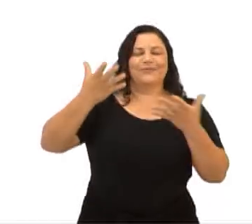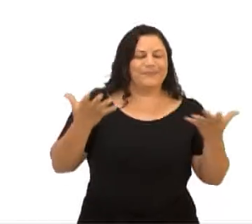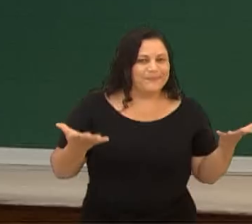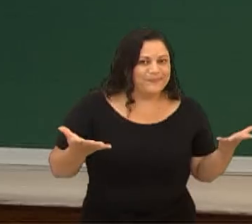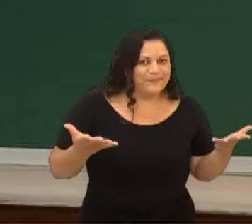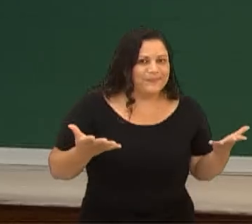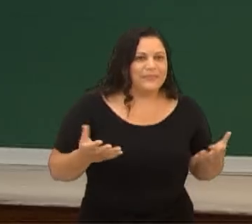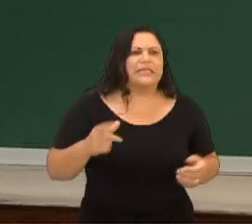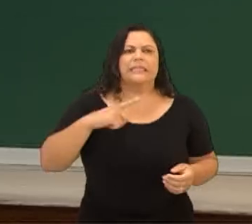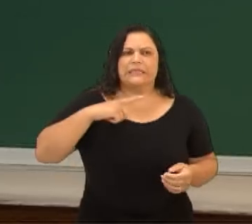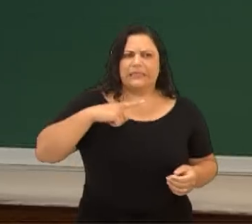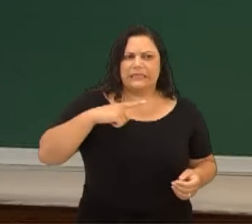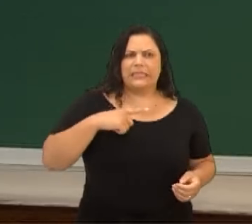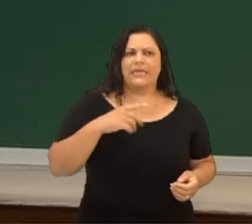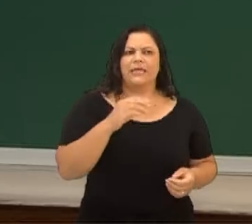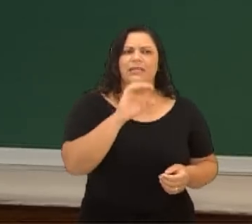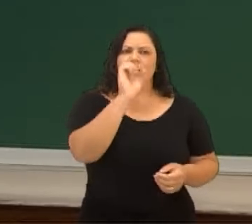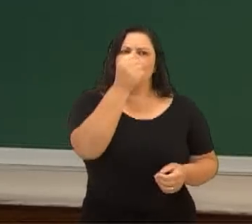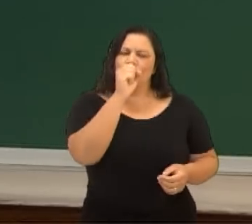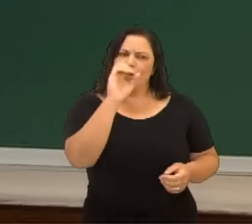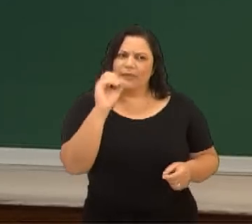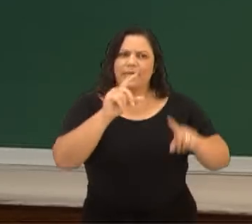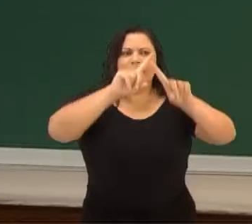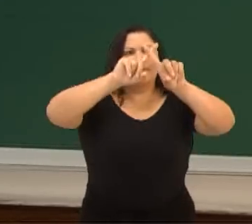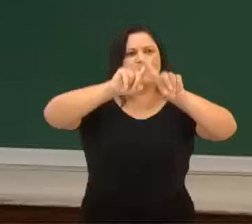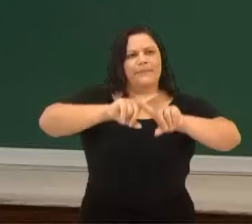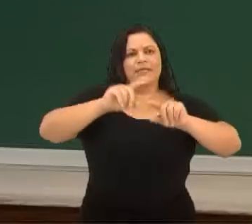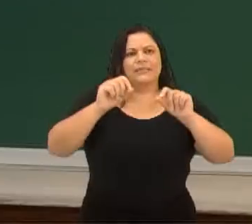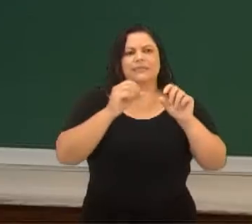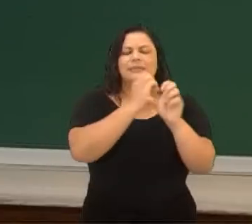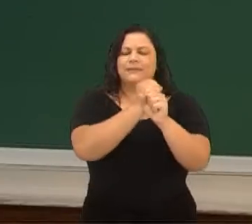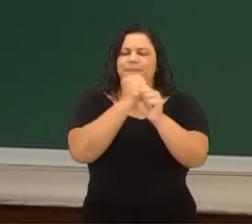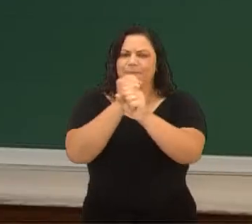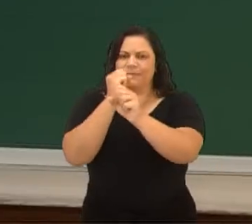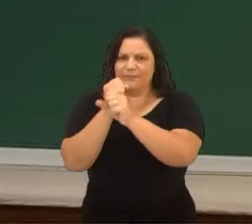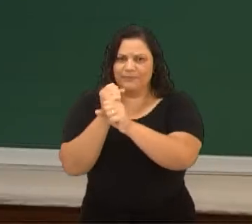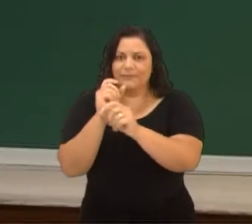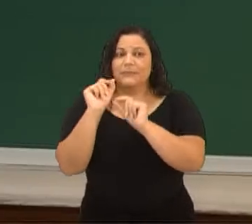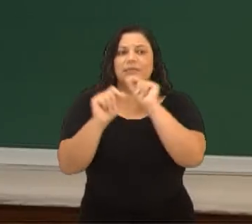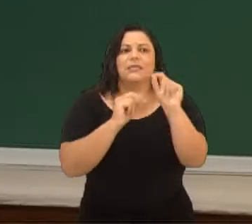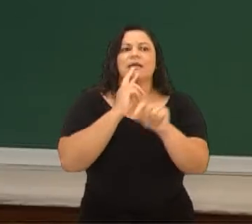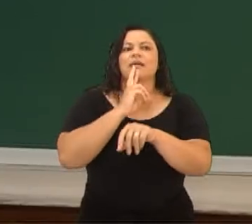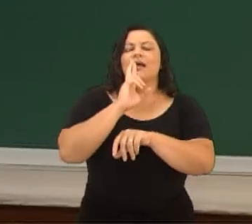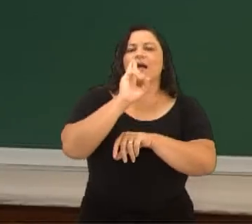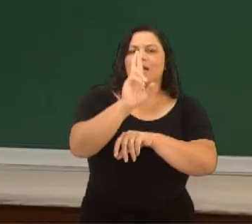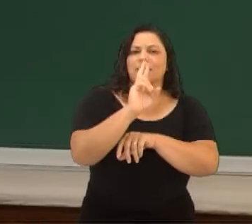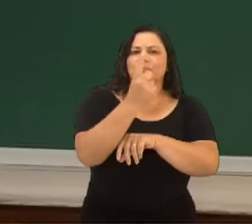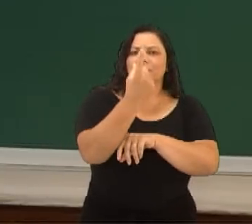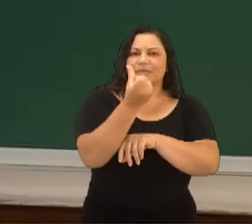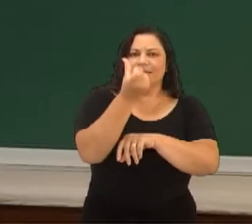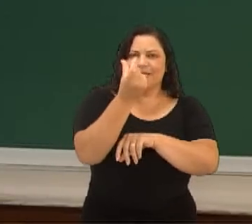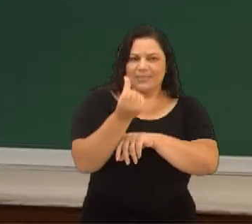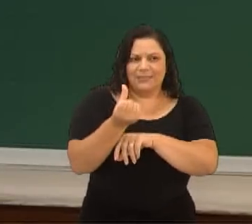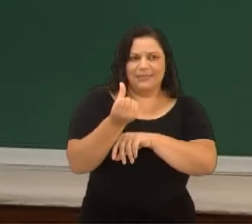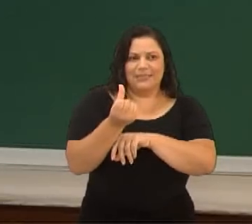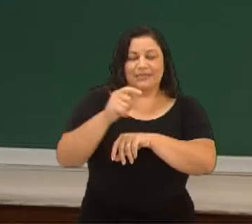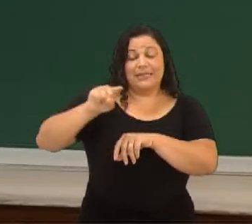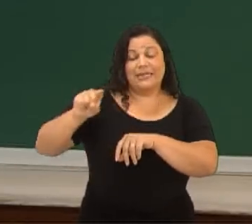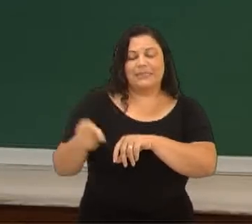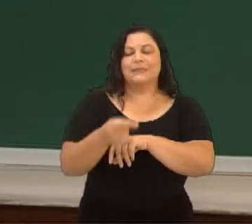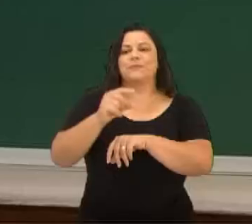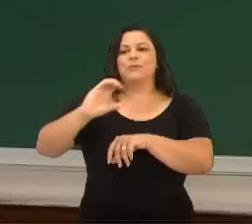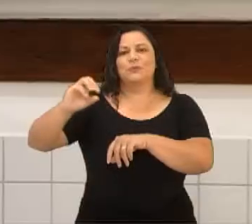utilizando. Se eu tenho 80 vitrais, multiplicando o que a gente fez anteriormente, eu vou ter uma área de 16.000